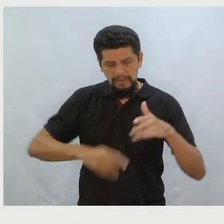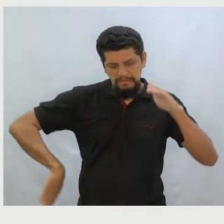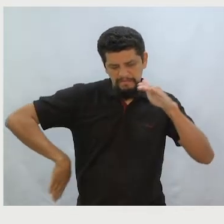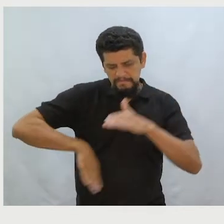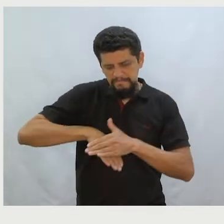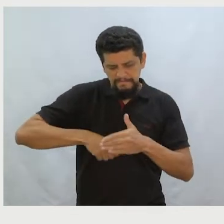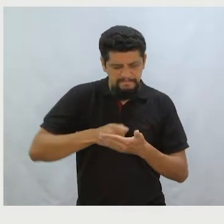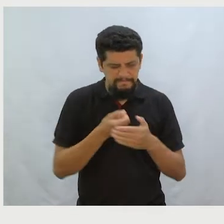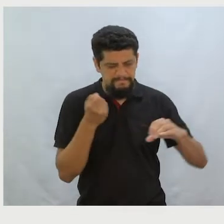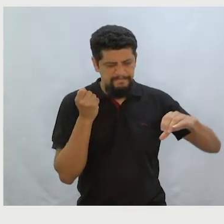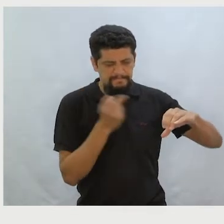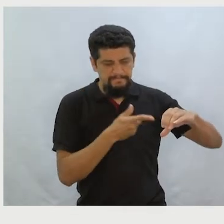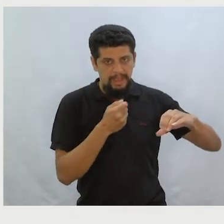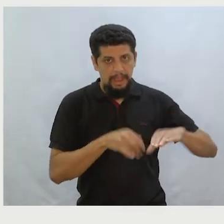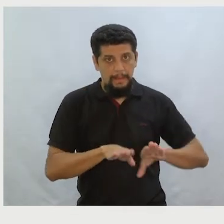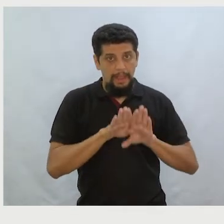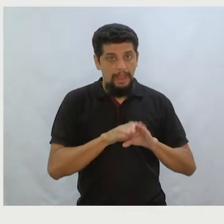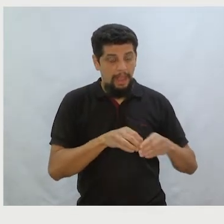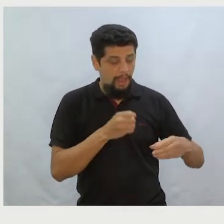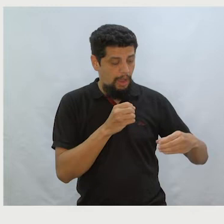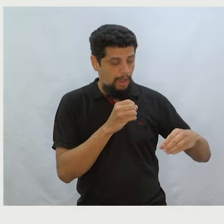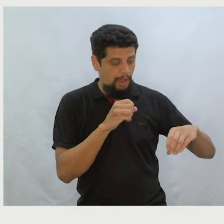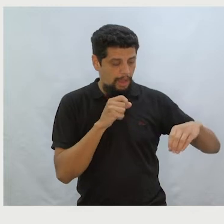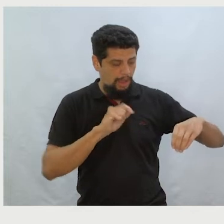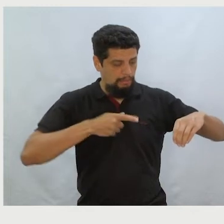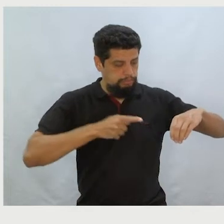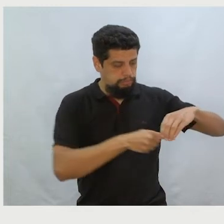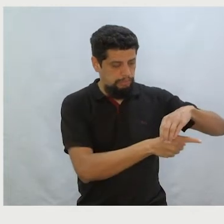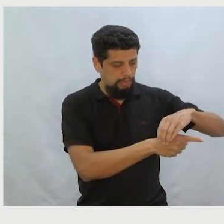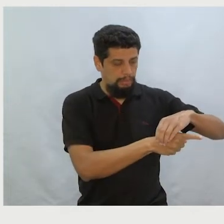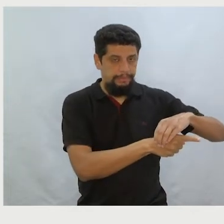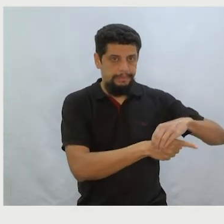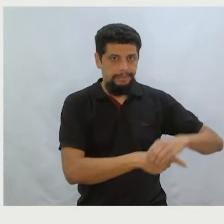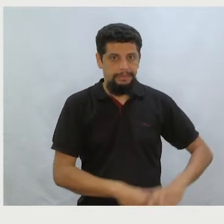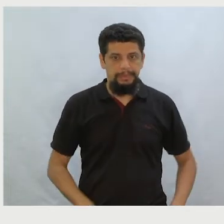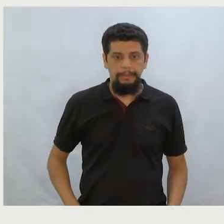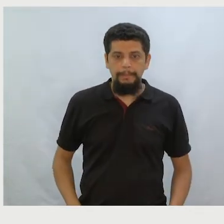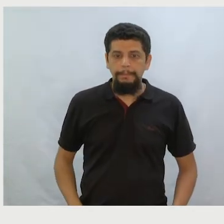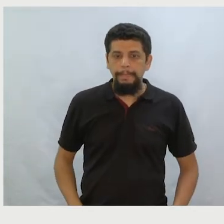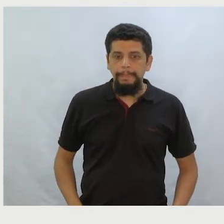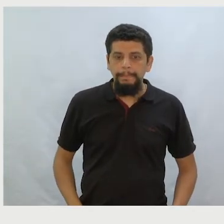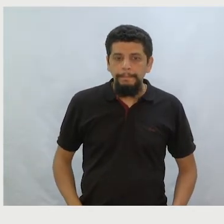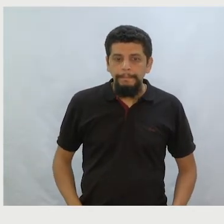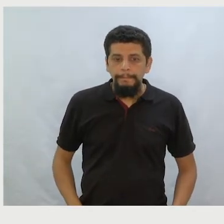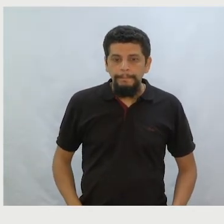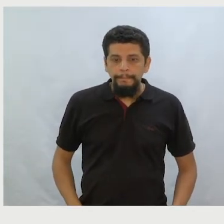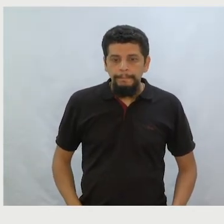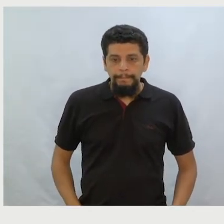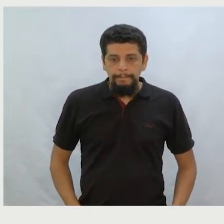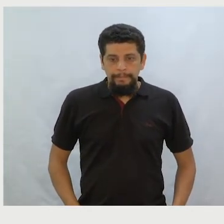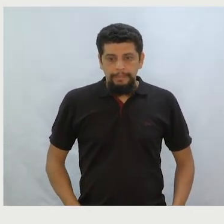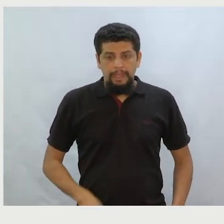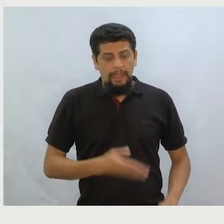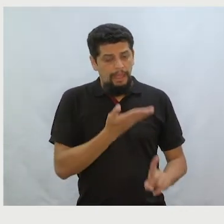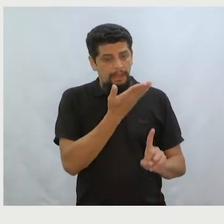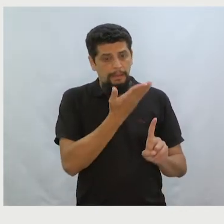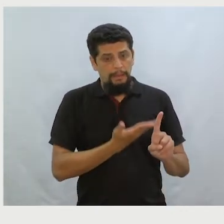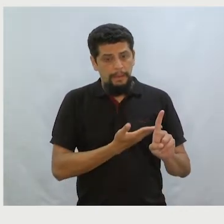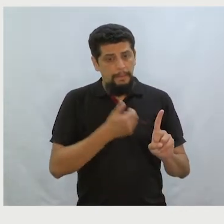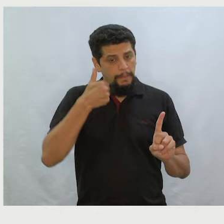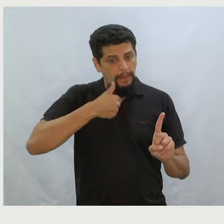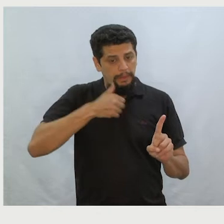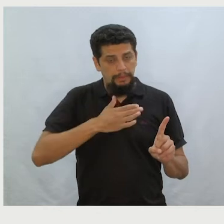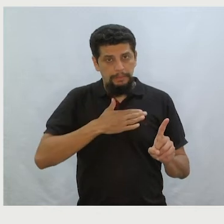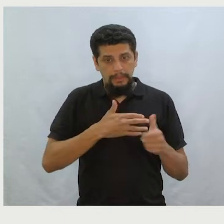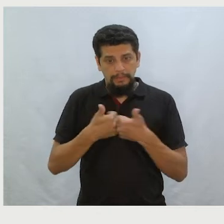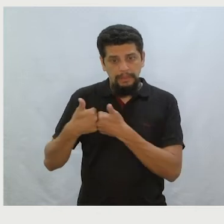chute mas na verdade foi culpa da rede que furou partícula apassivadora essa